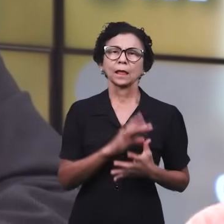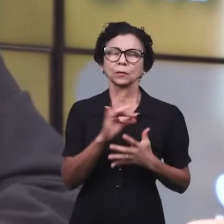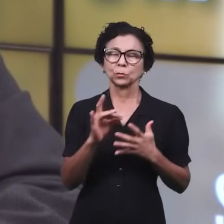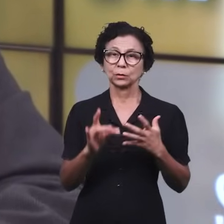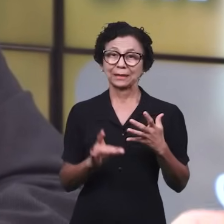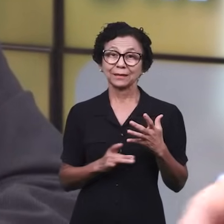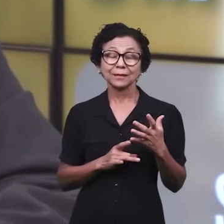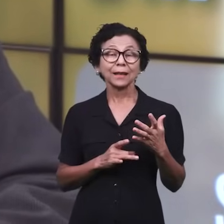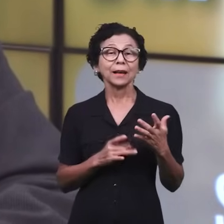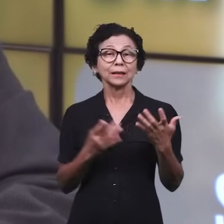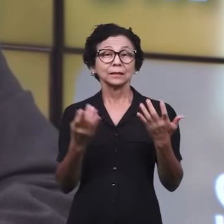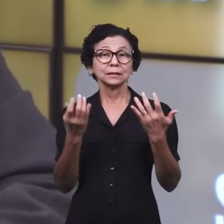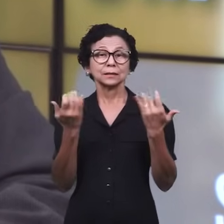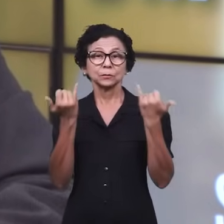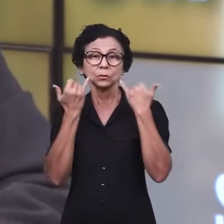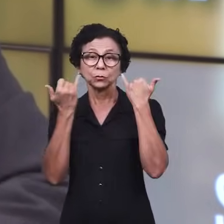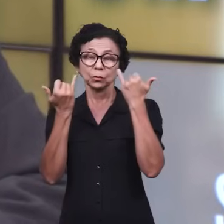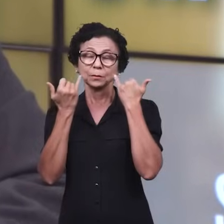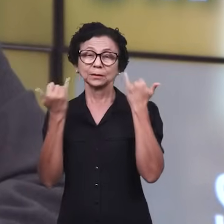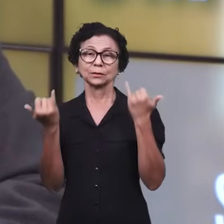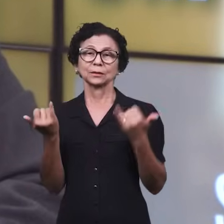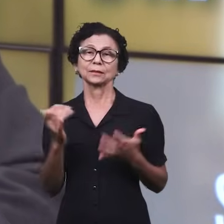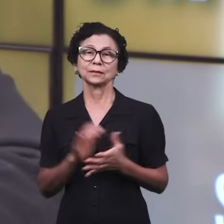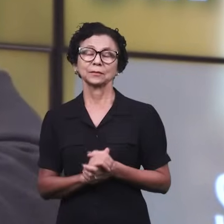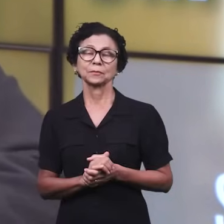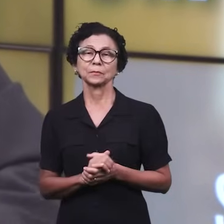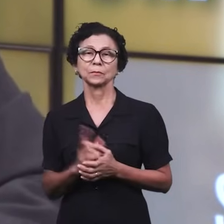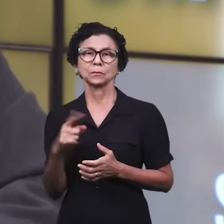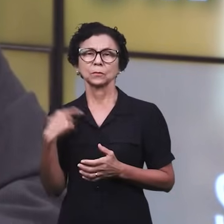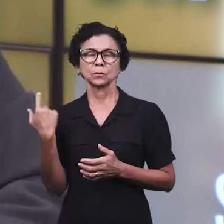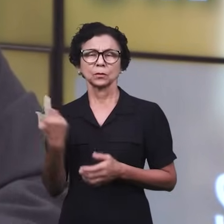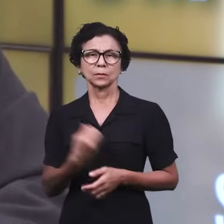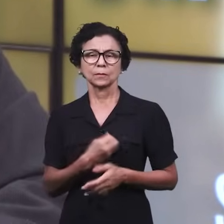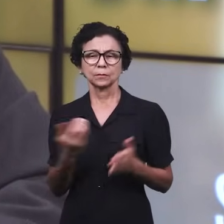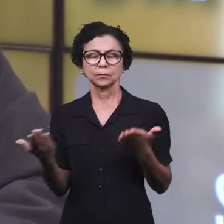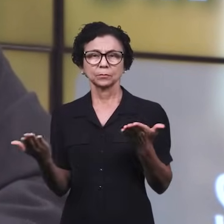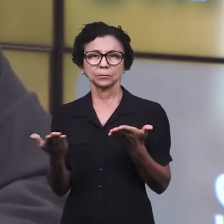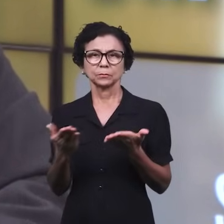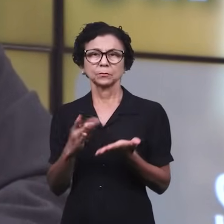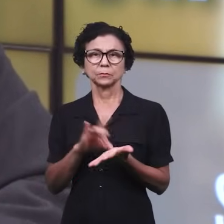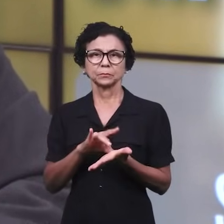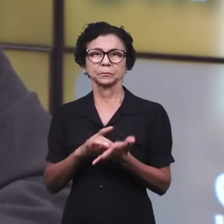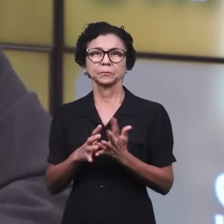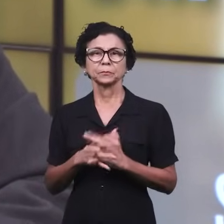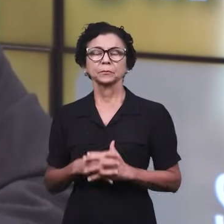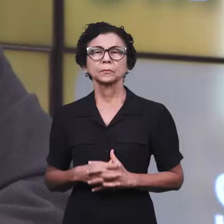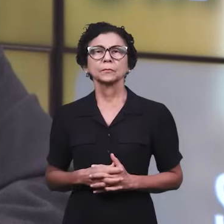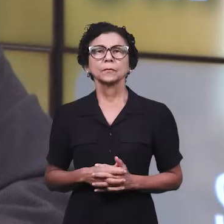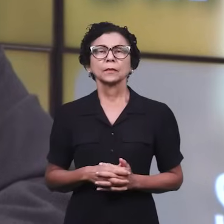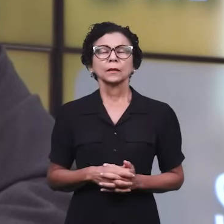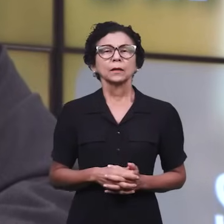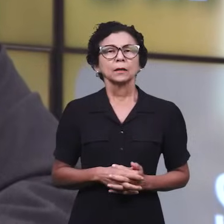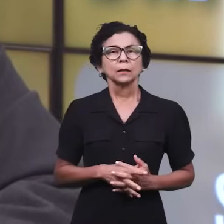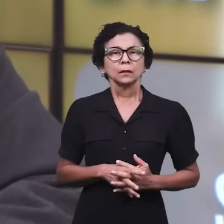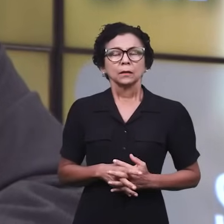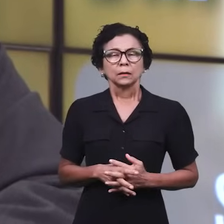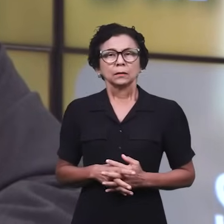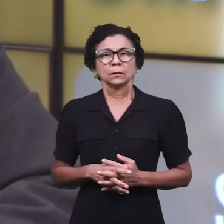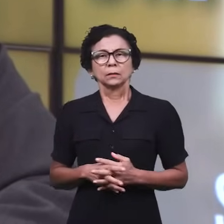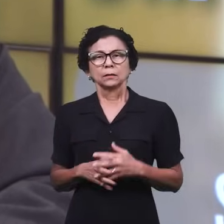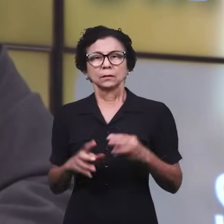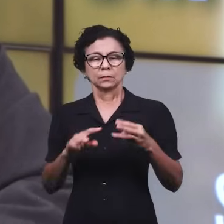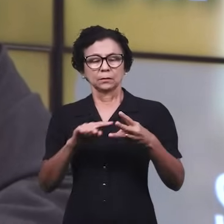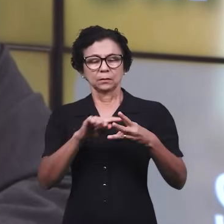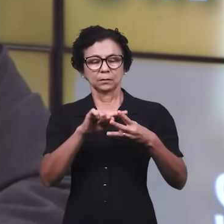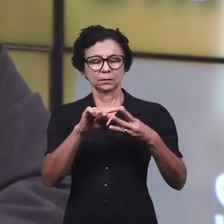de de informações principalmente para nós que vivemos esse tempo eu queria só botar como introdução que teve três aspectos que a gente lendo